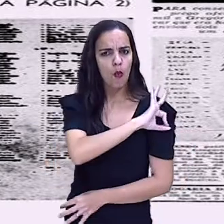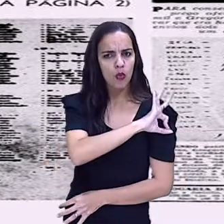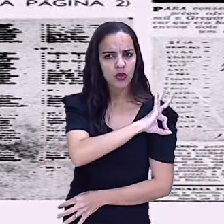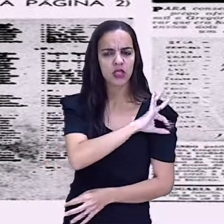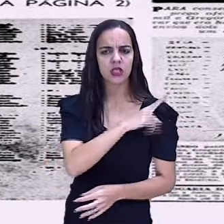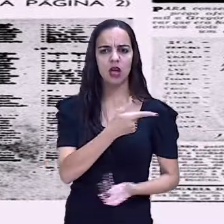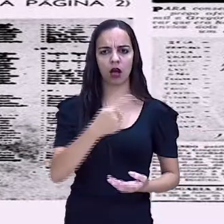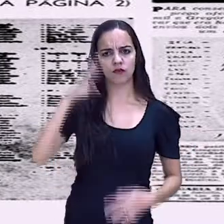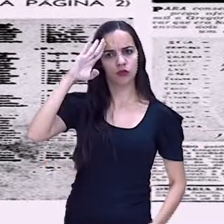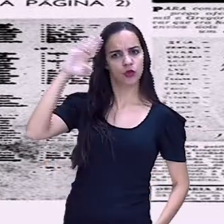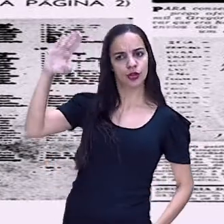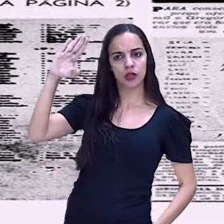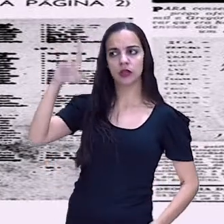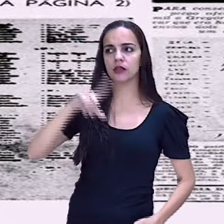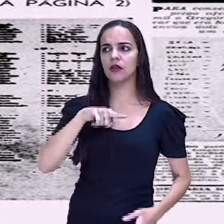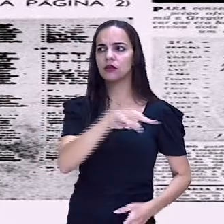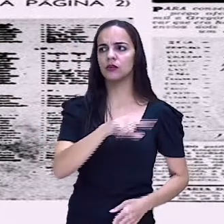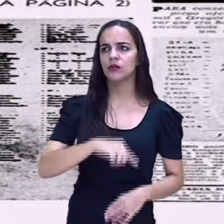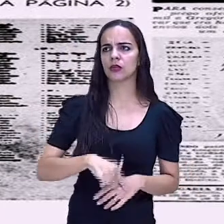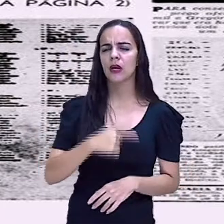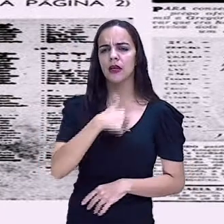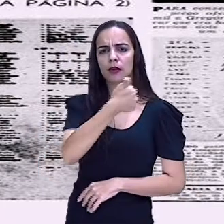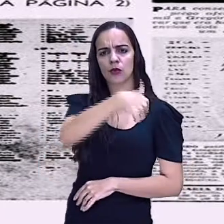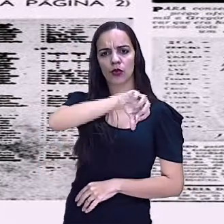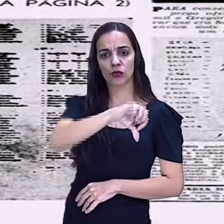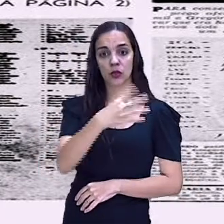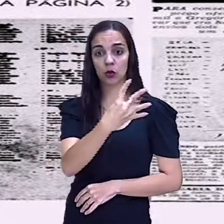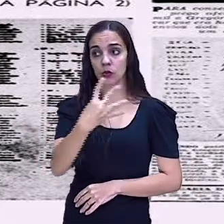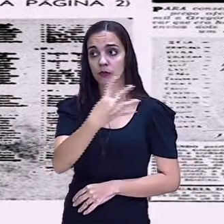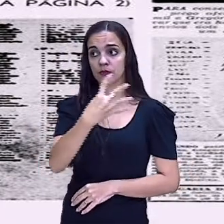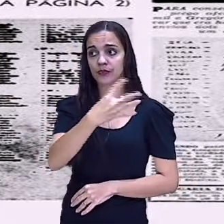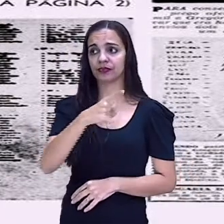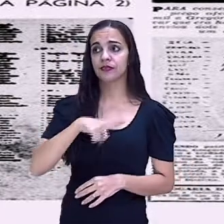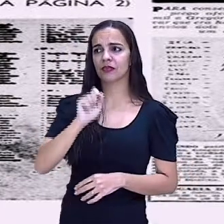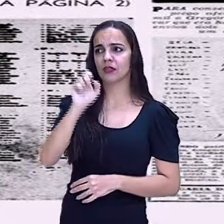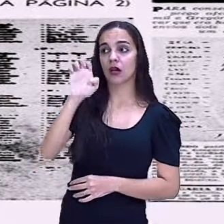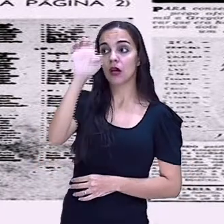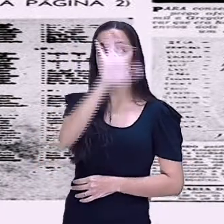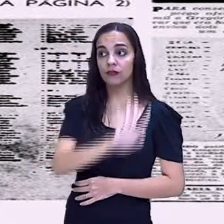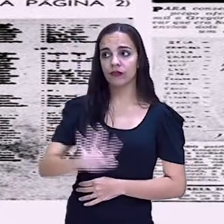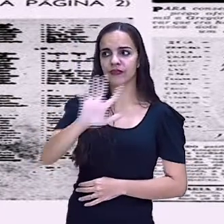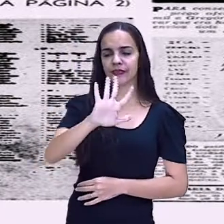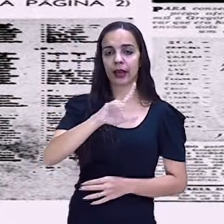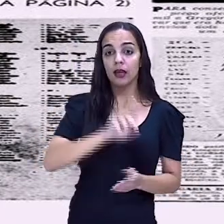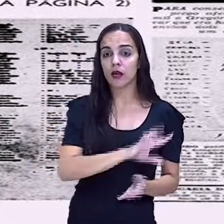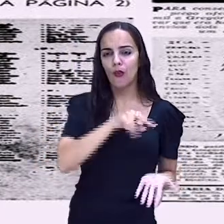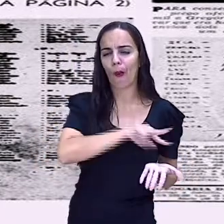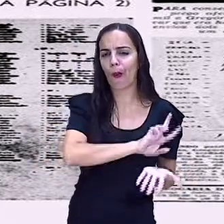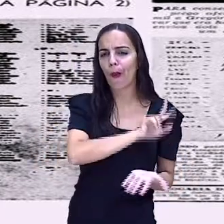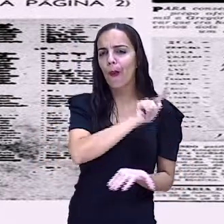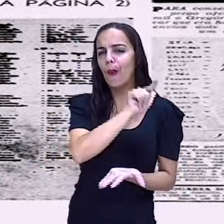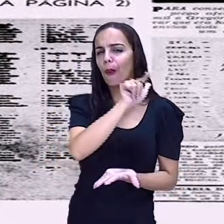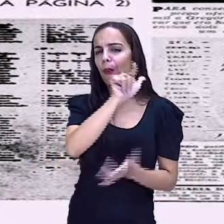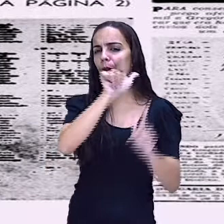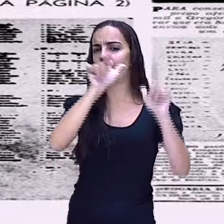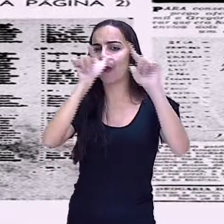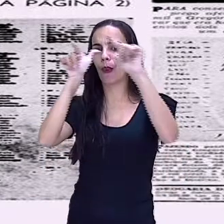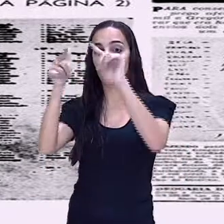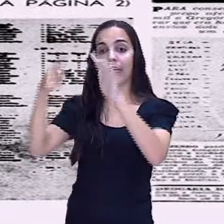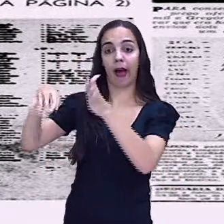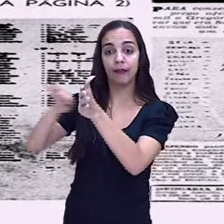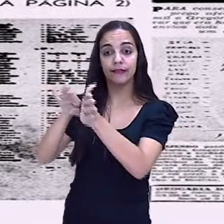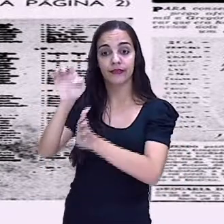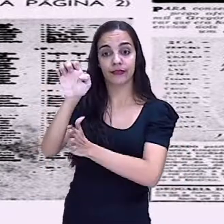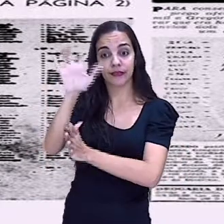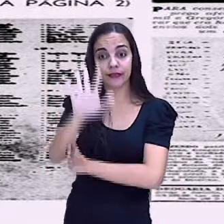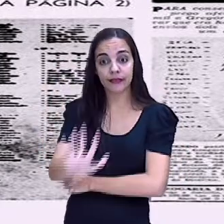enviadas desde 1944 para a Europa para lutar contra o nazifascismo